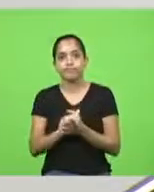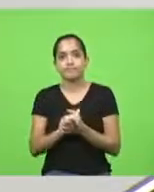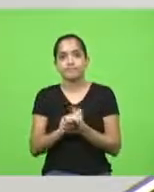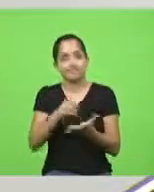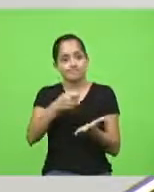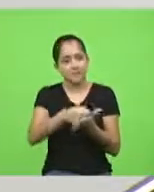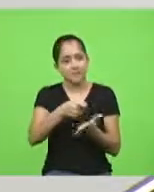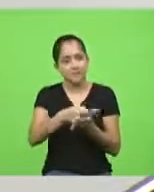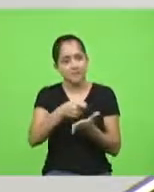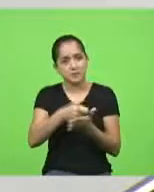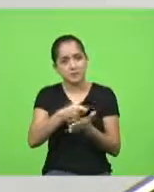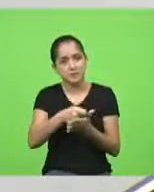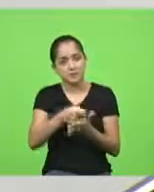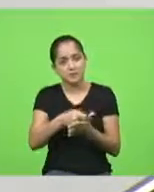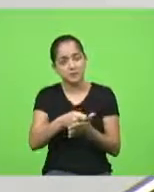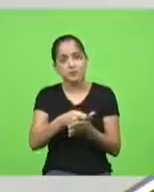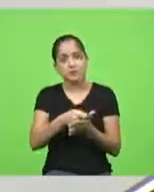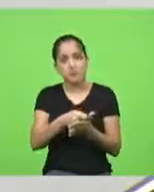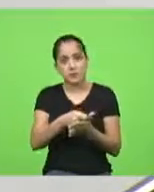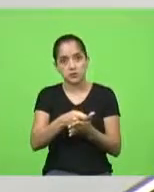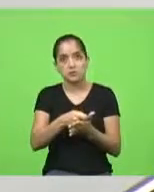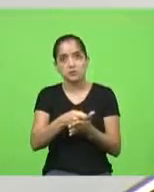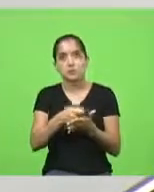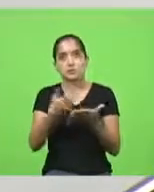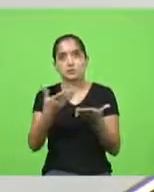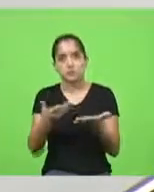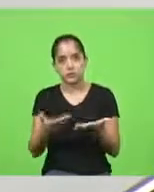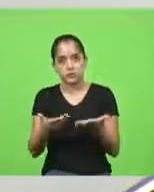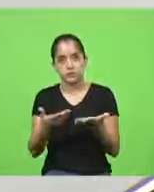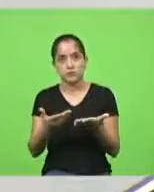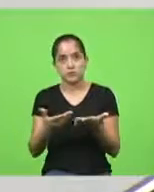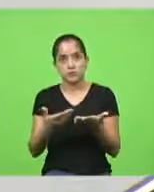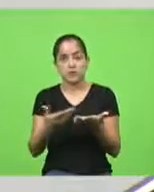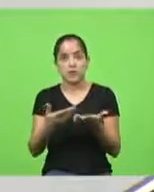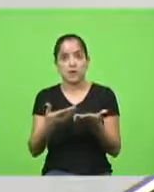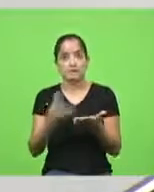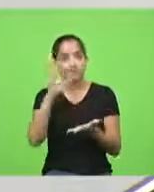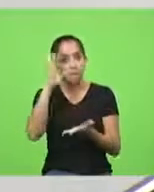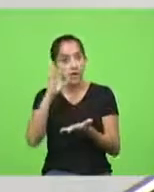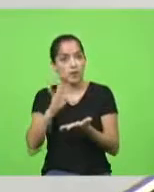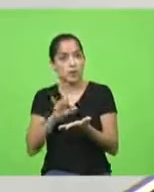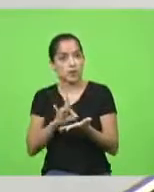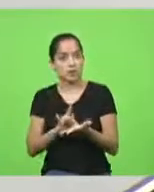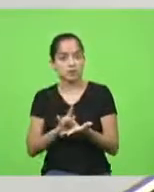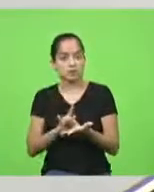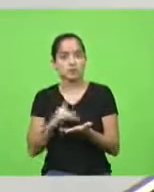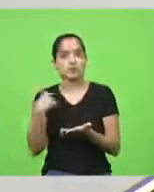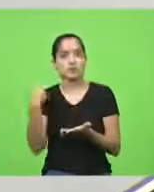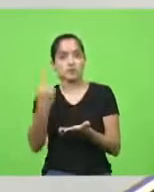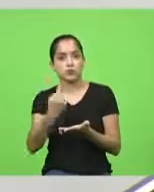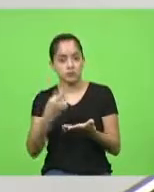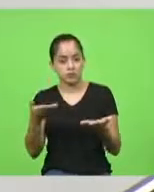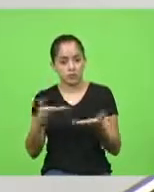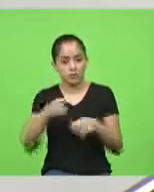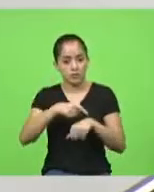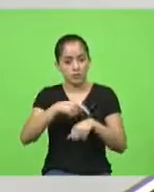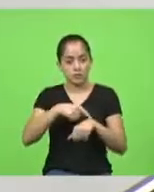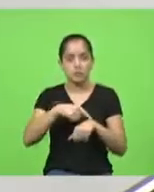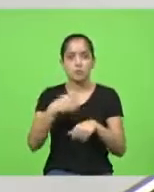exigidos e mereceram o nosso reconhecimento e merecem quanto agora, deputado